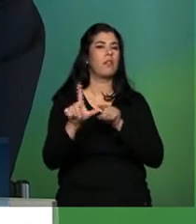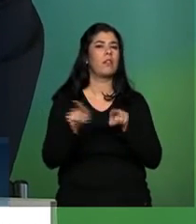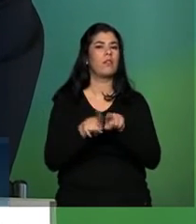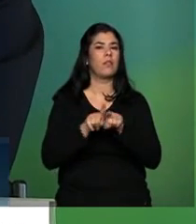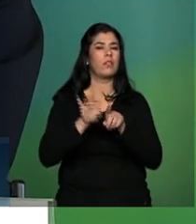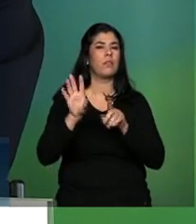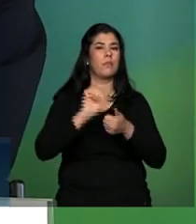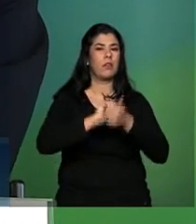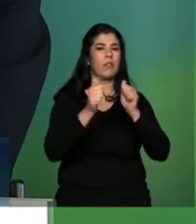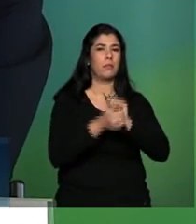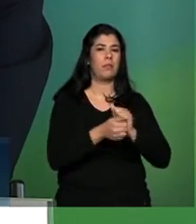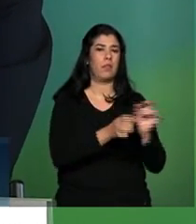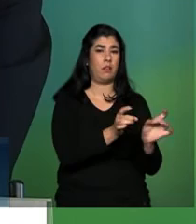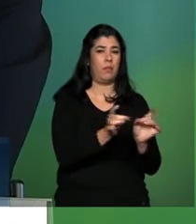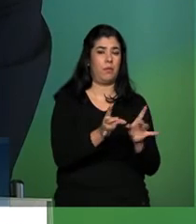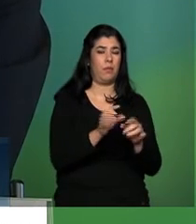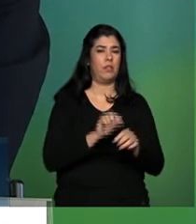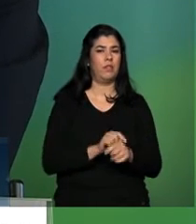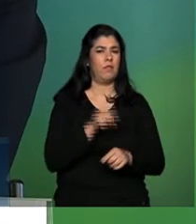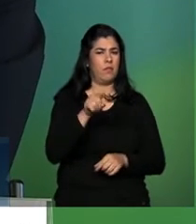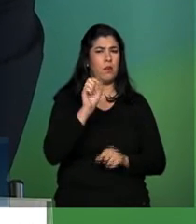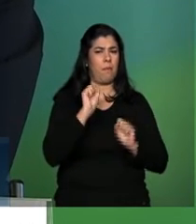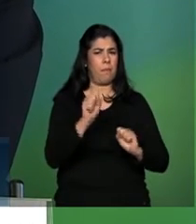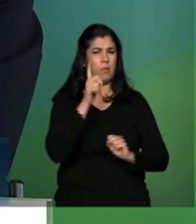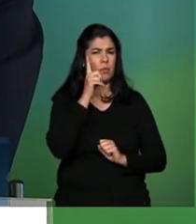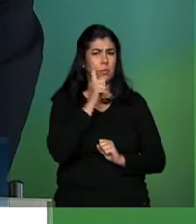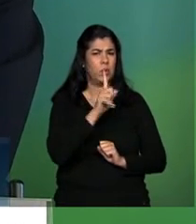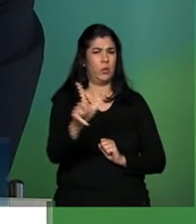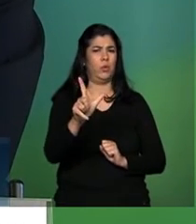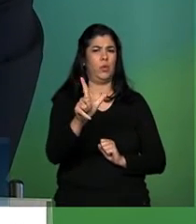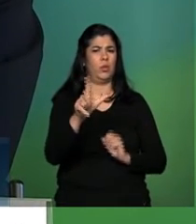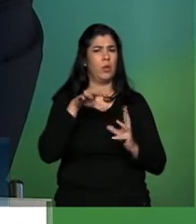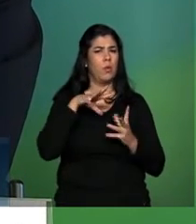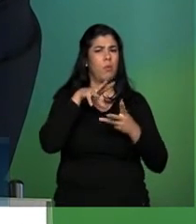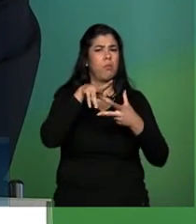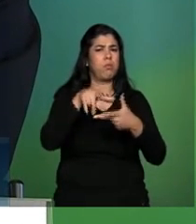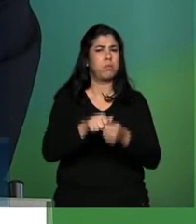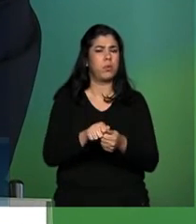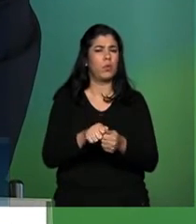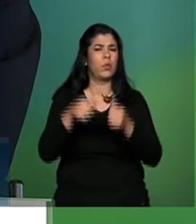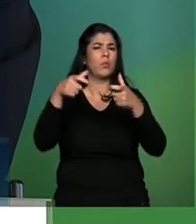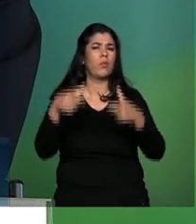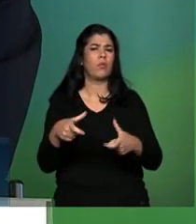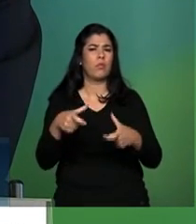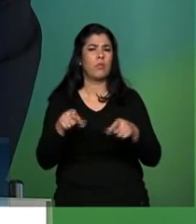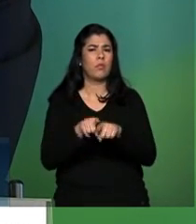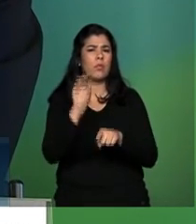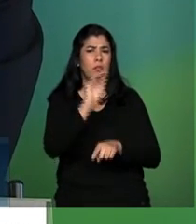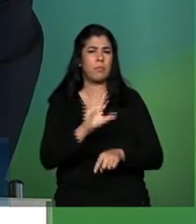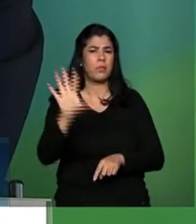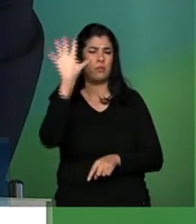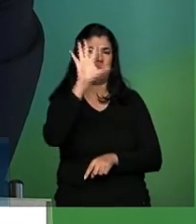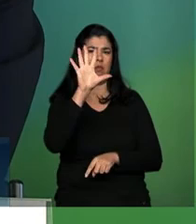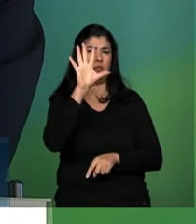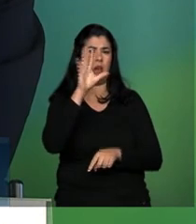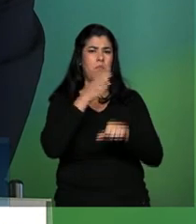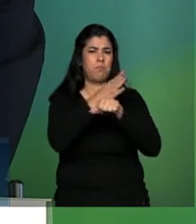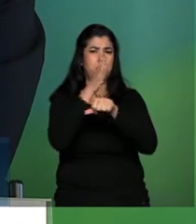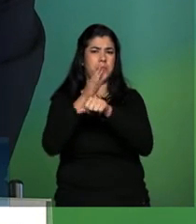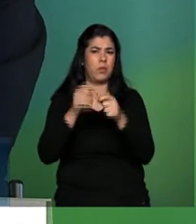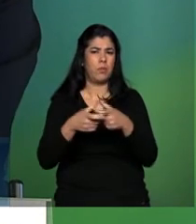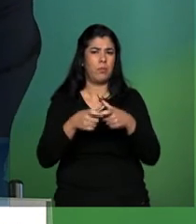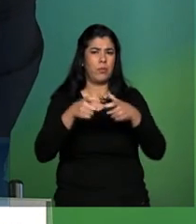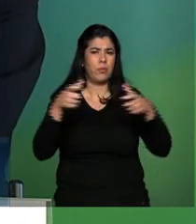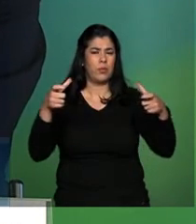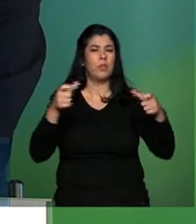ao comércio. Você pode alcançar o universal através do local e do regional, né? E,